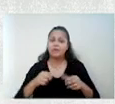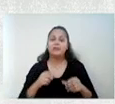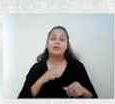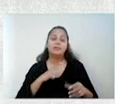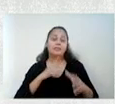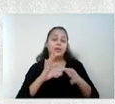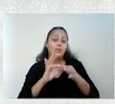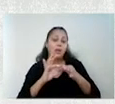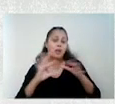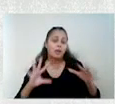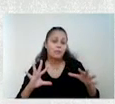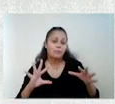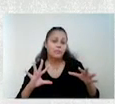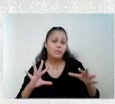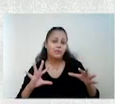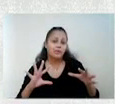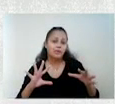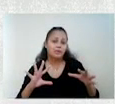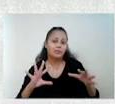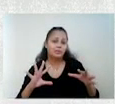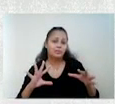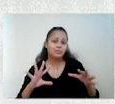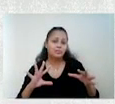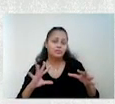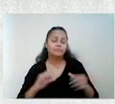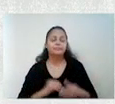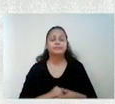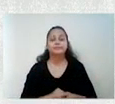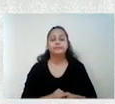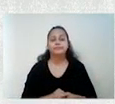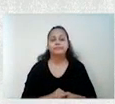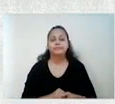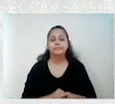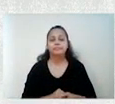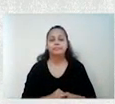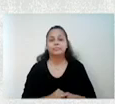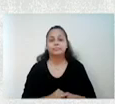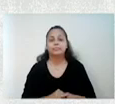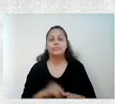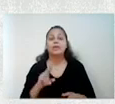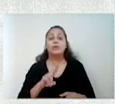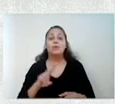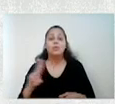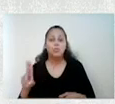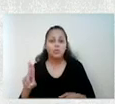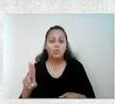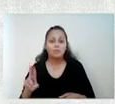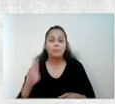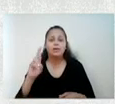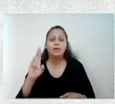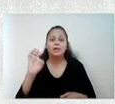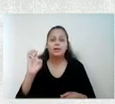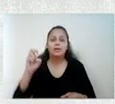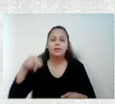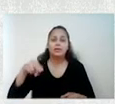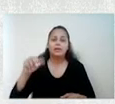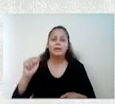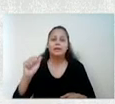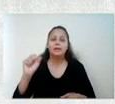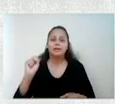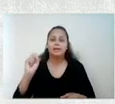seja, liberdade, ok? Ficando menos dependentes dos senhores feudais. Chamamos esse processo de